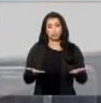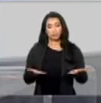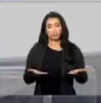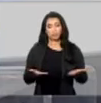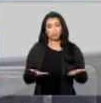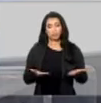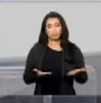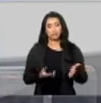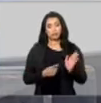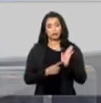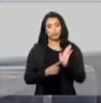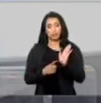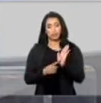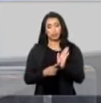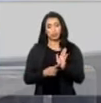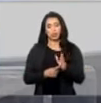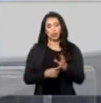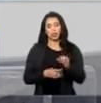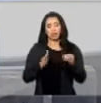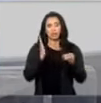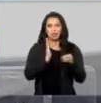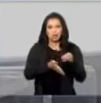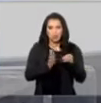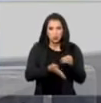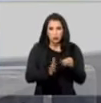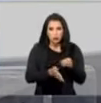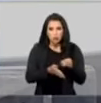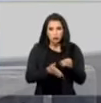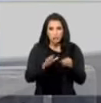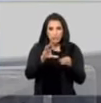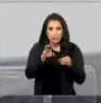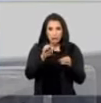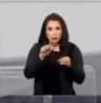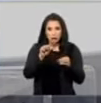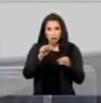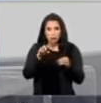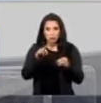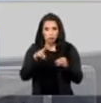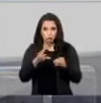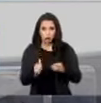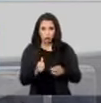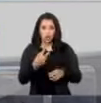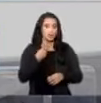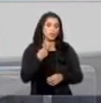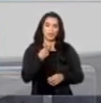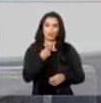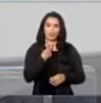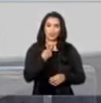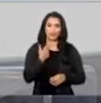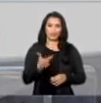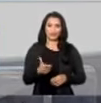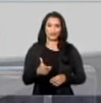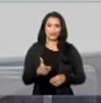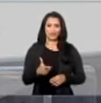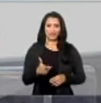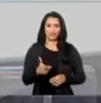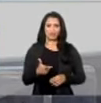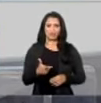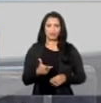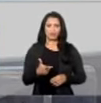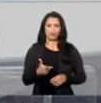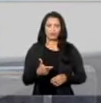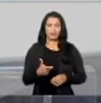que a censura não pode acontecer, que é proibido qualquer forma de censura artística, ideológica